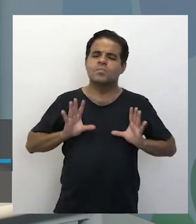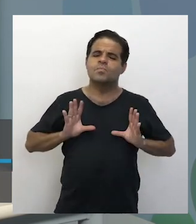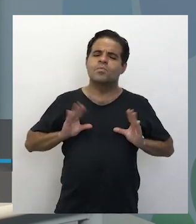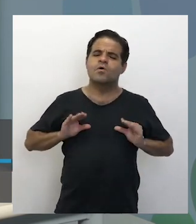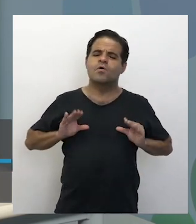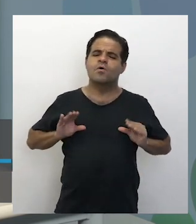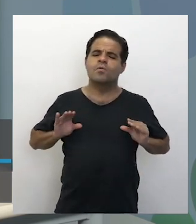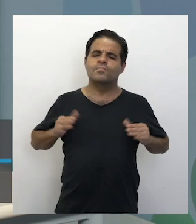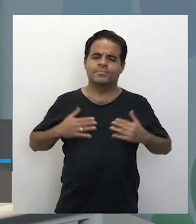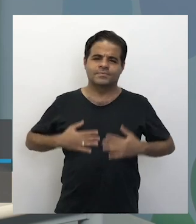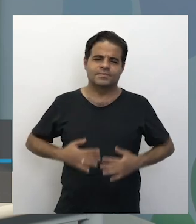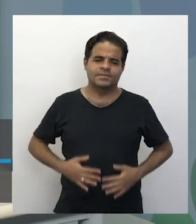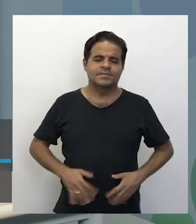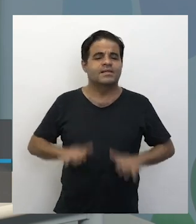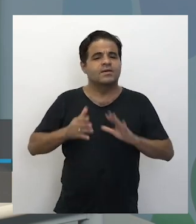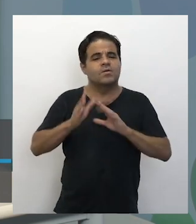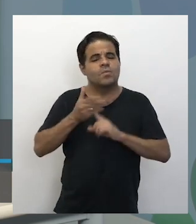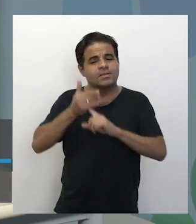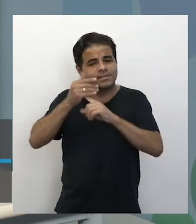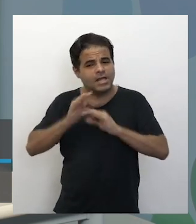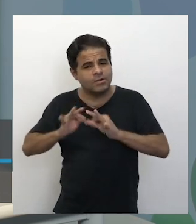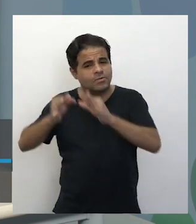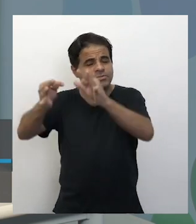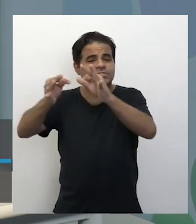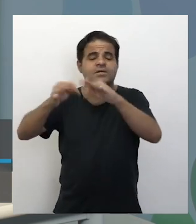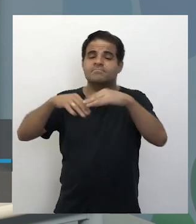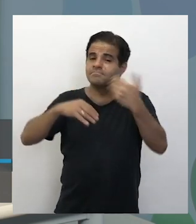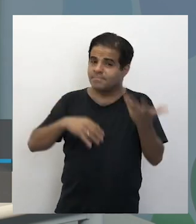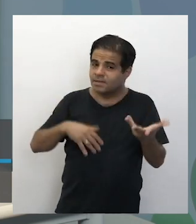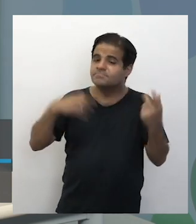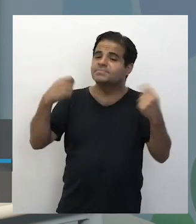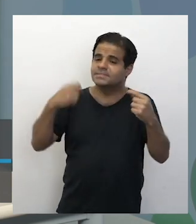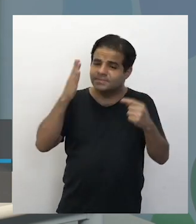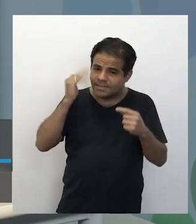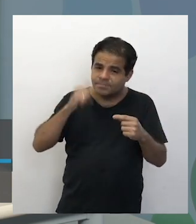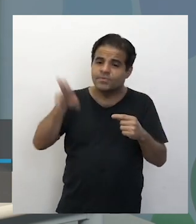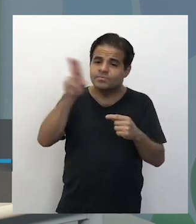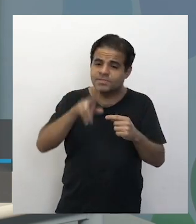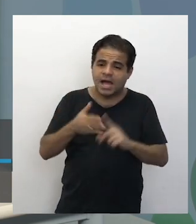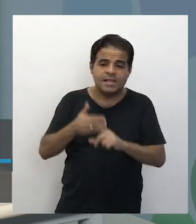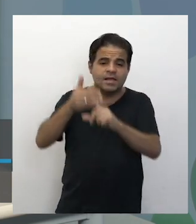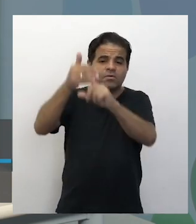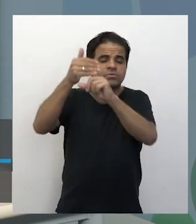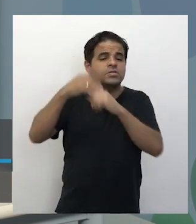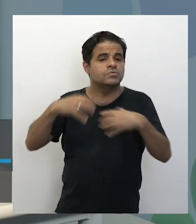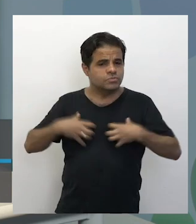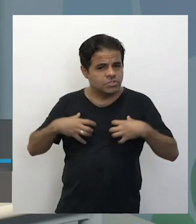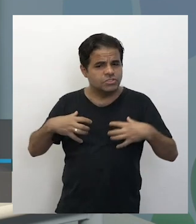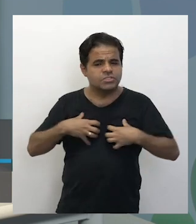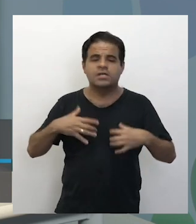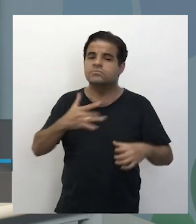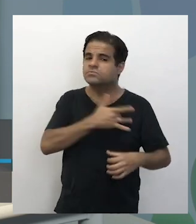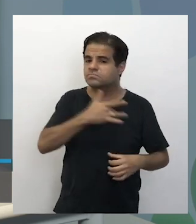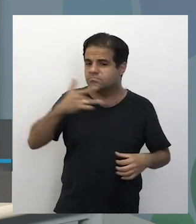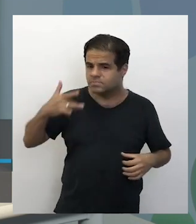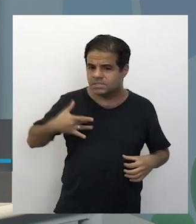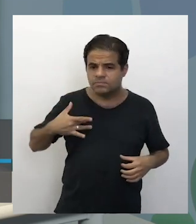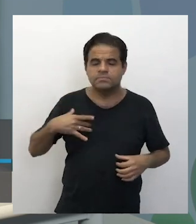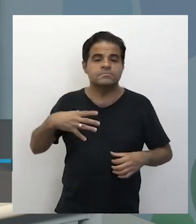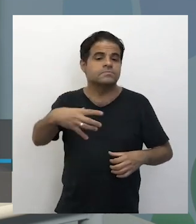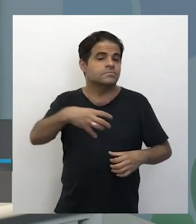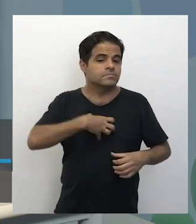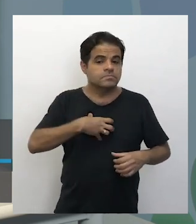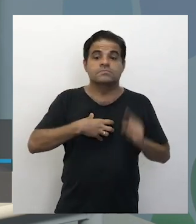Com a tecnologia também. Mas a gente também tem que saber usar a tecnologia de uma maneira saudável, de uma forma onde